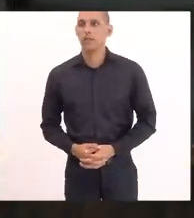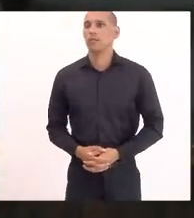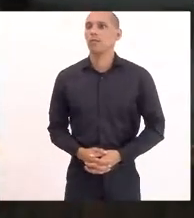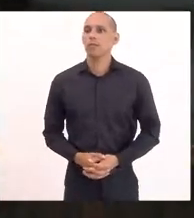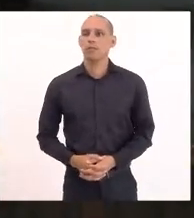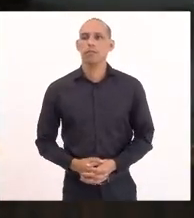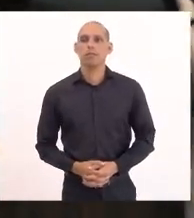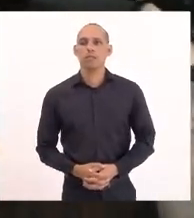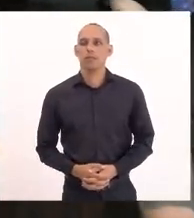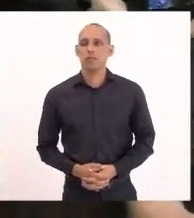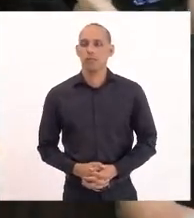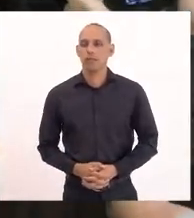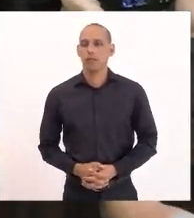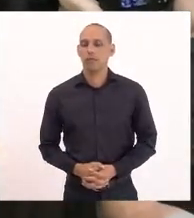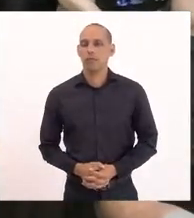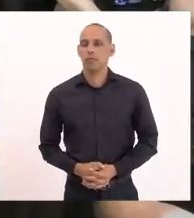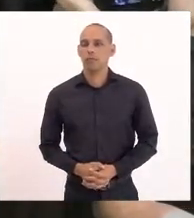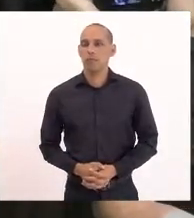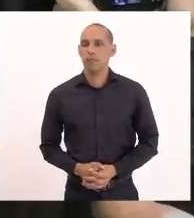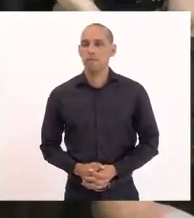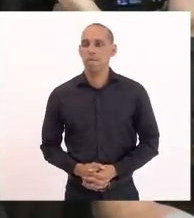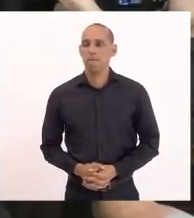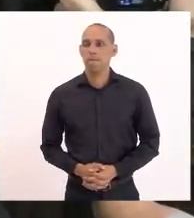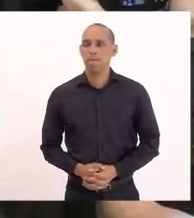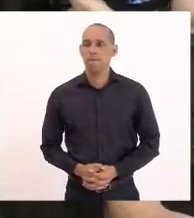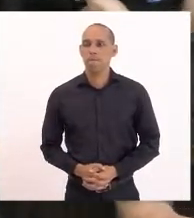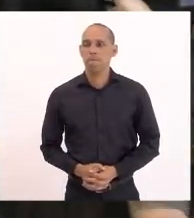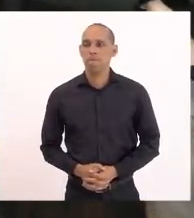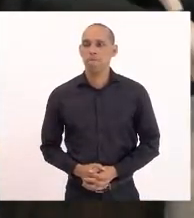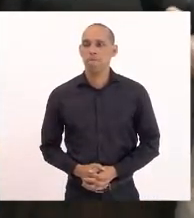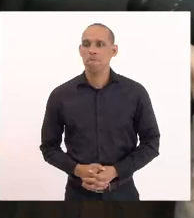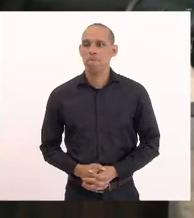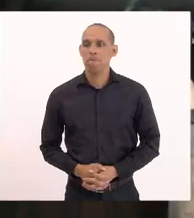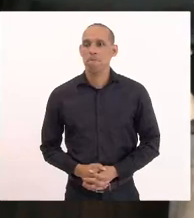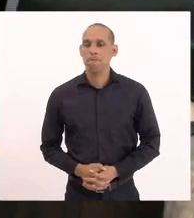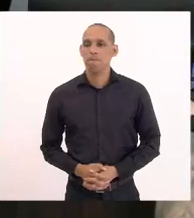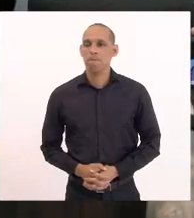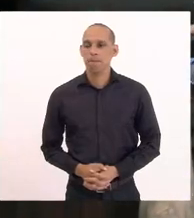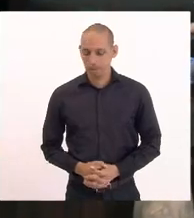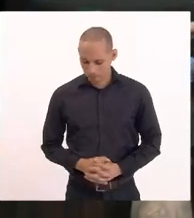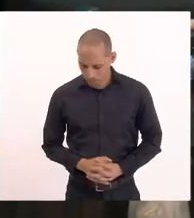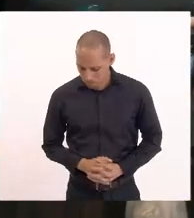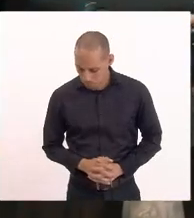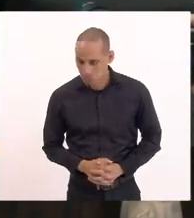Depois toma esse livro aqui para você. Você quer fazer a palavra?